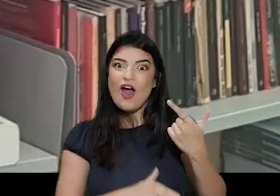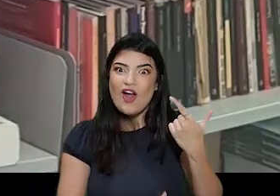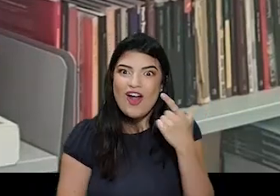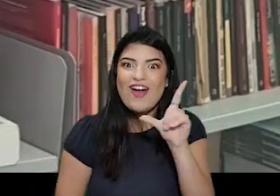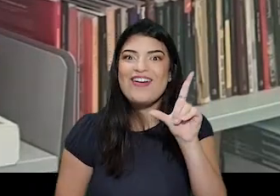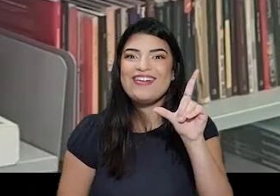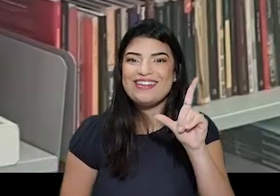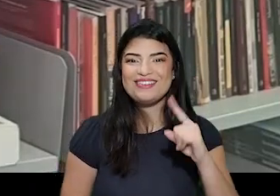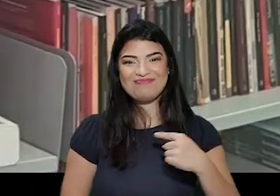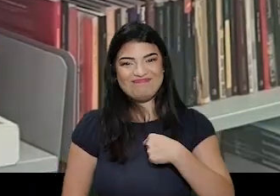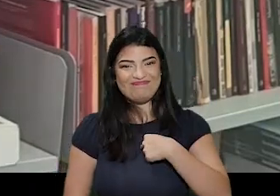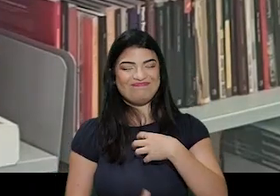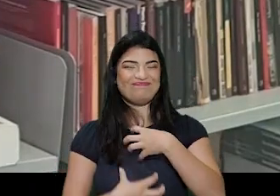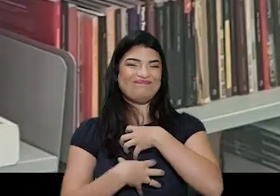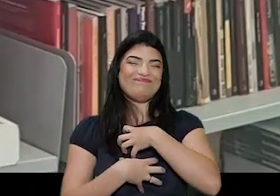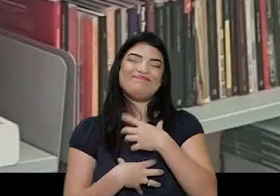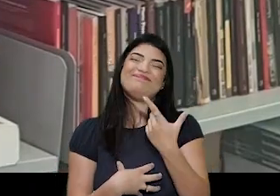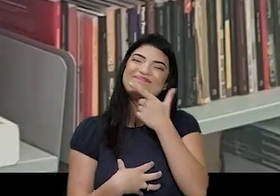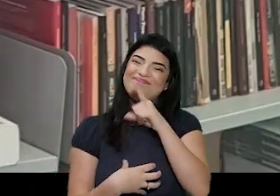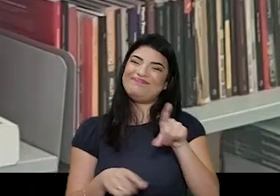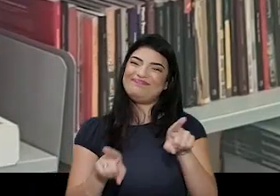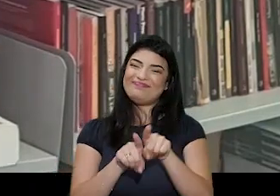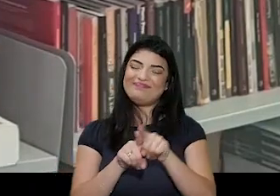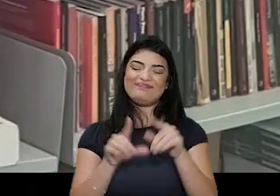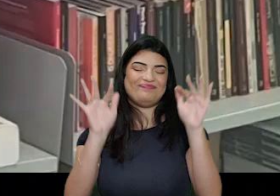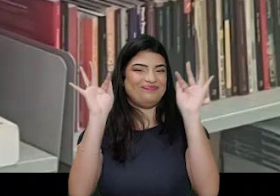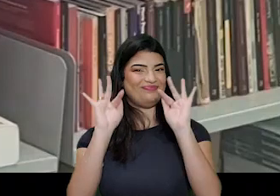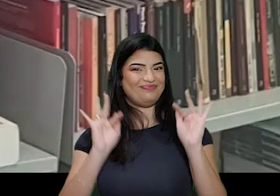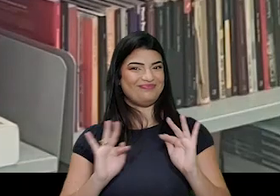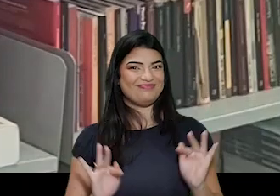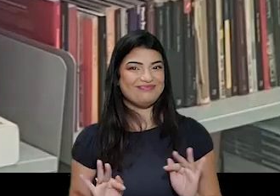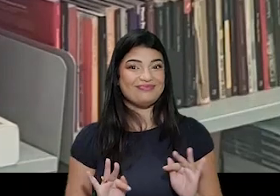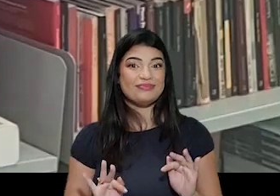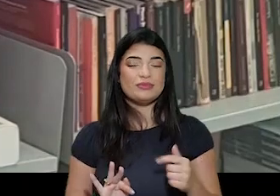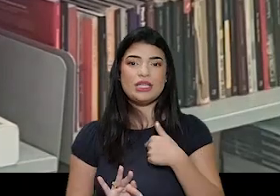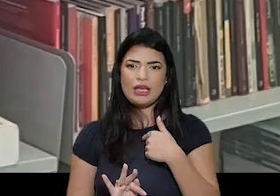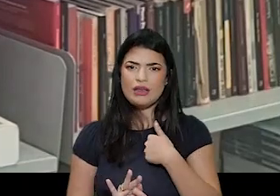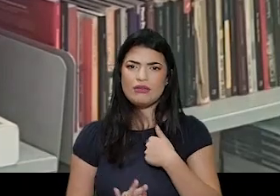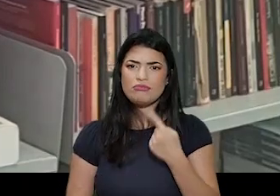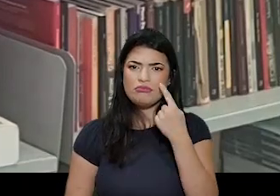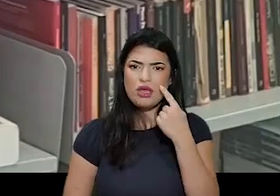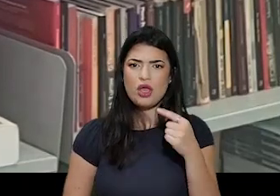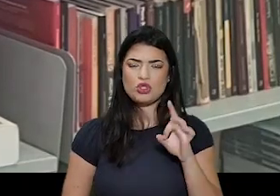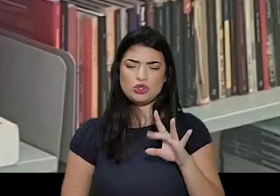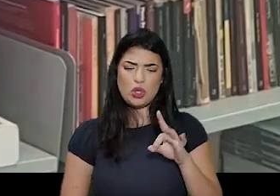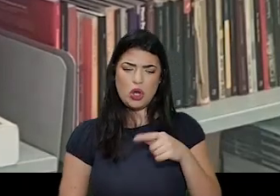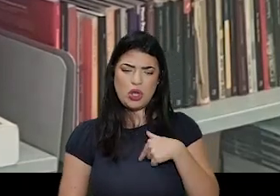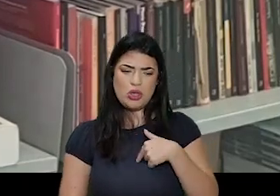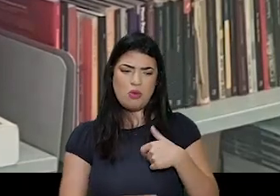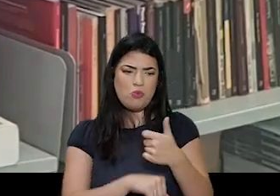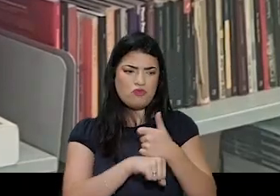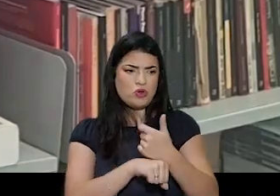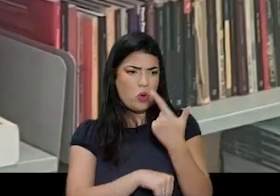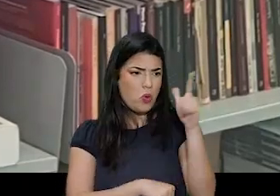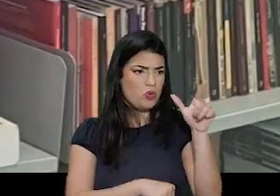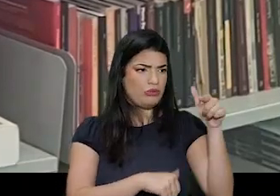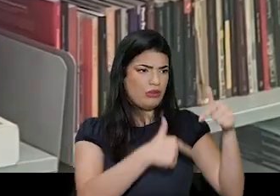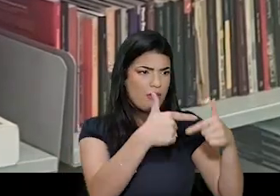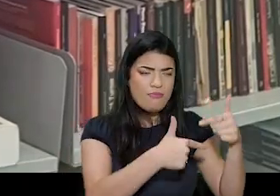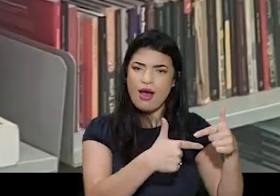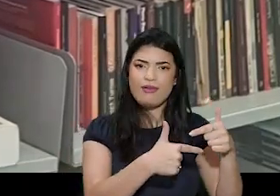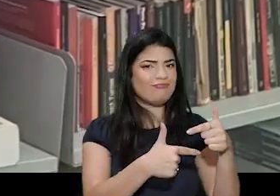vitória deles é a minha vitória. E assim eu fico muito feliz. Não me vejo como profissional de outra